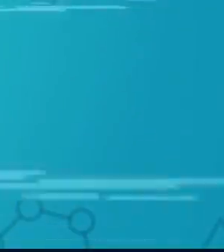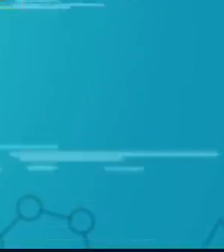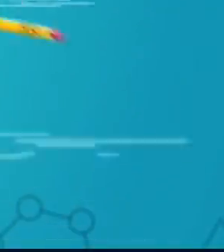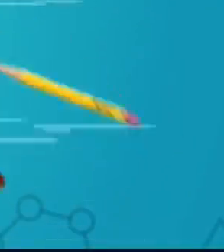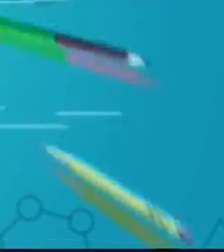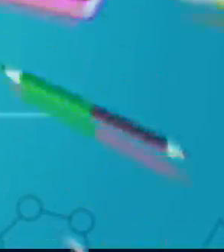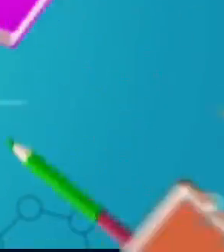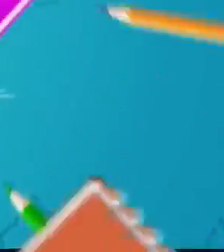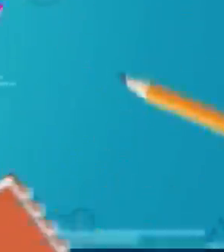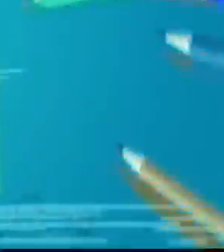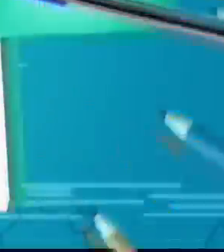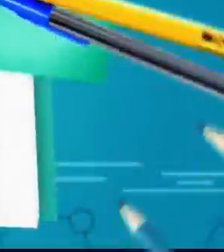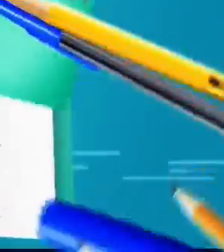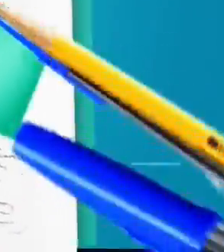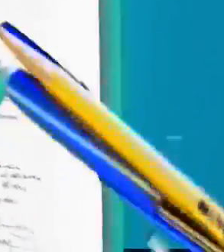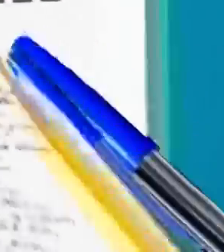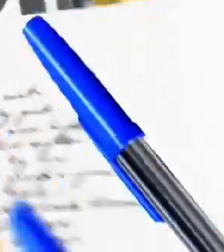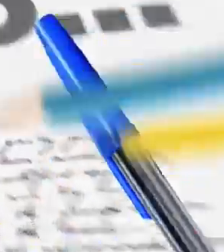Tchau.